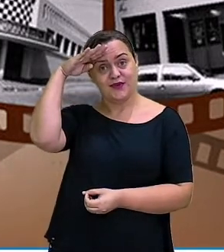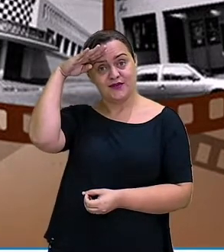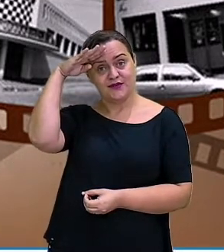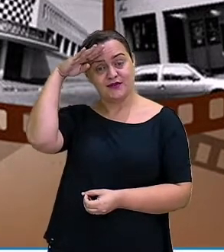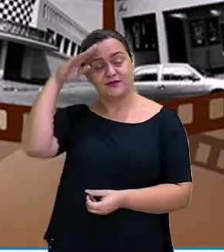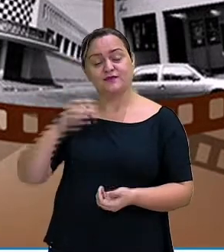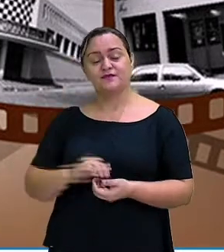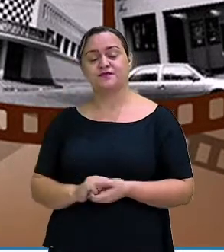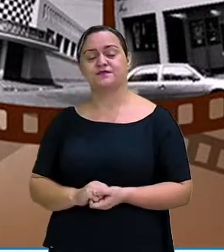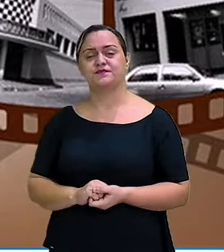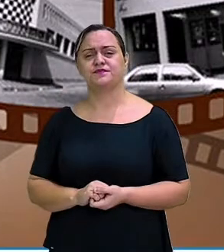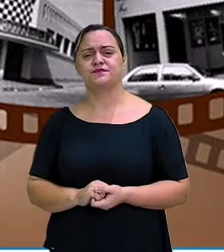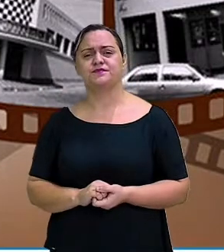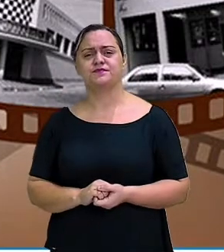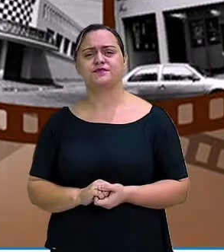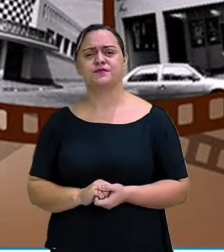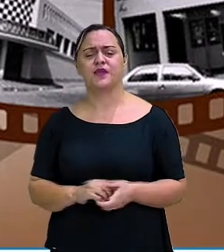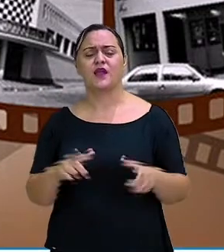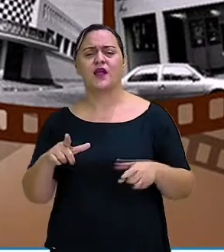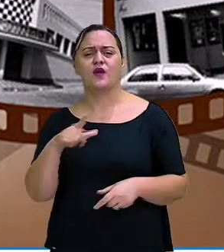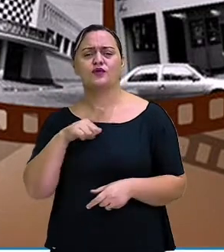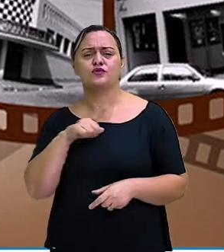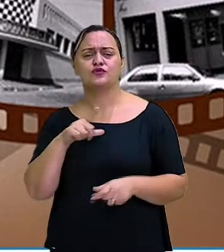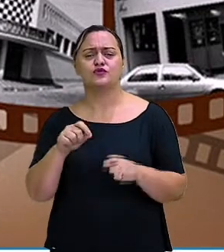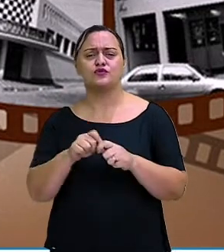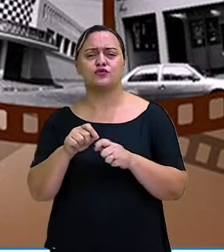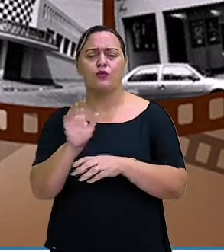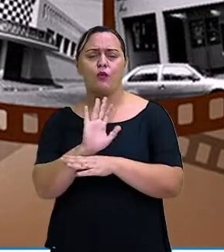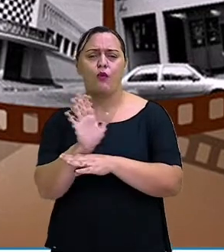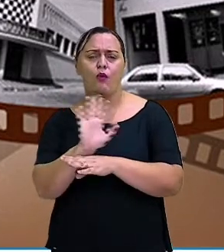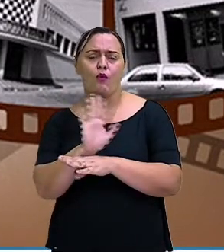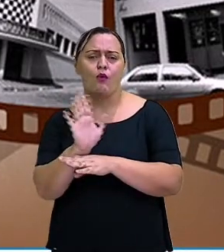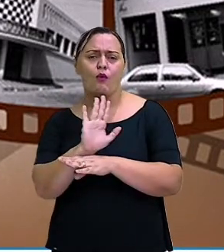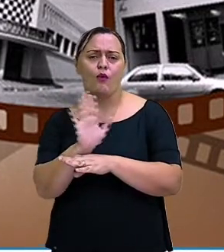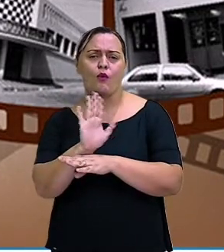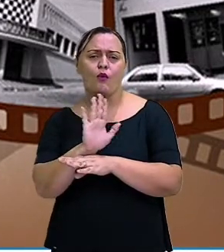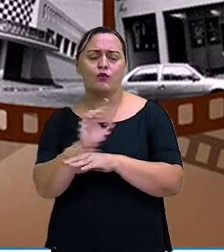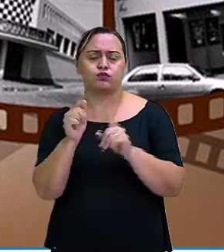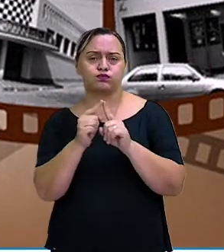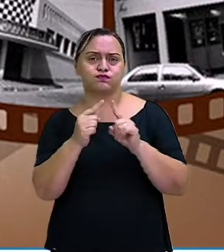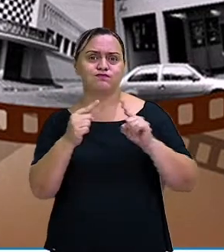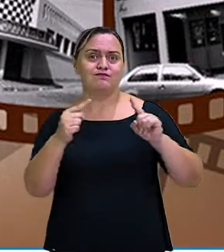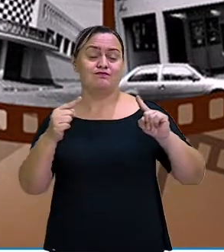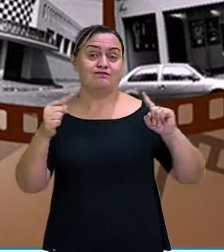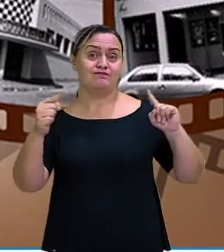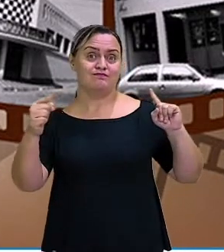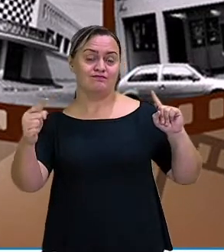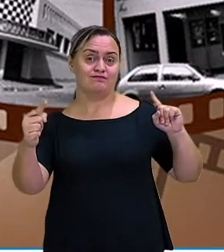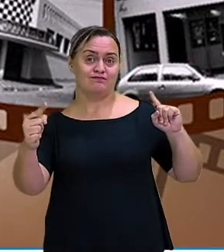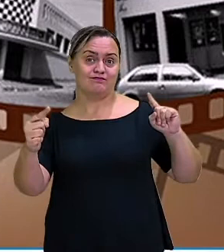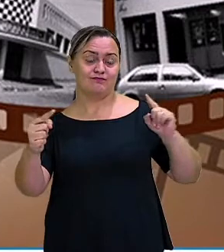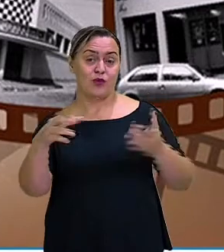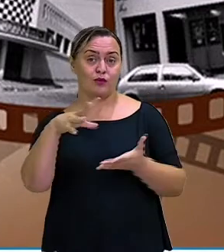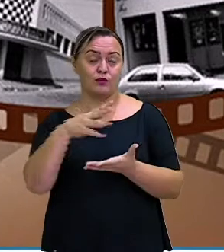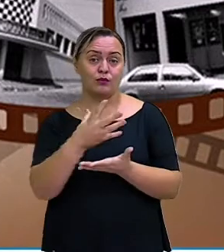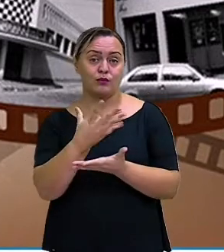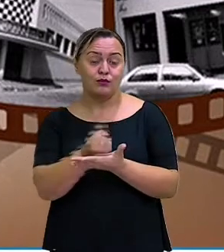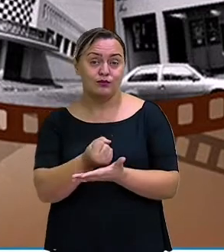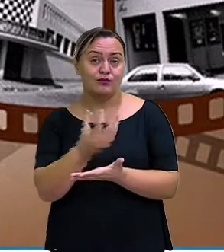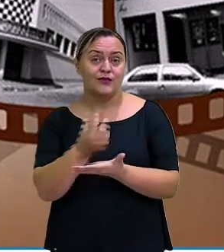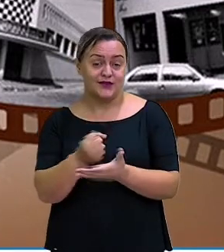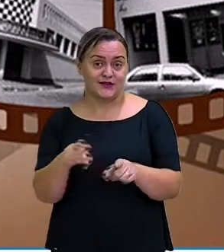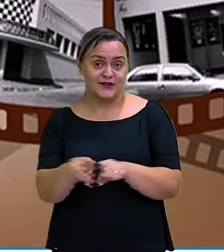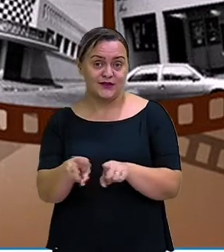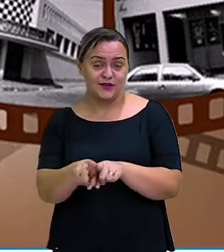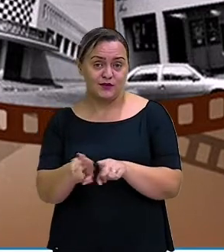As realizações de longas-metragens de ficção eram verdadeiramente acontecimentos,